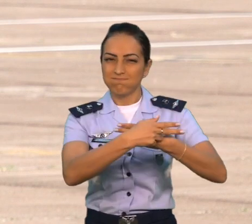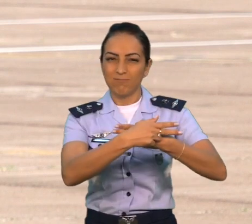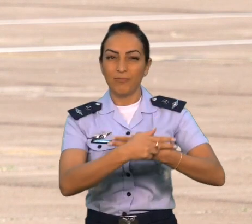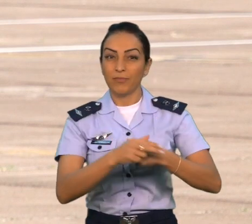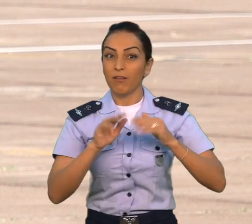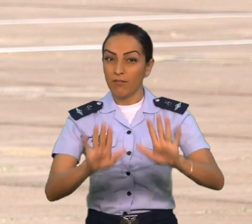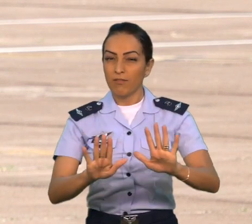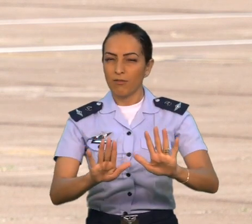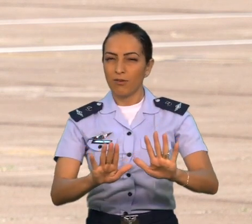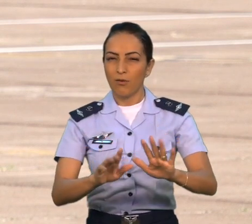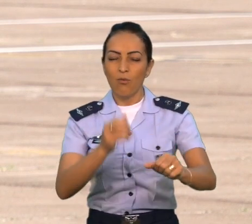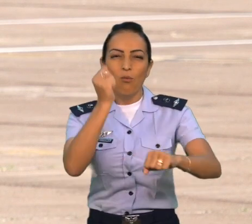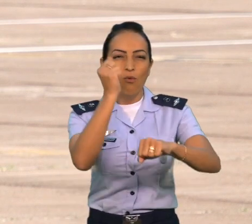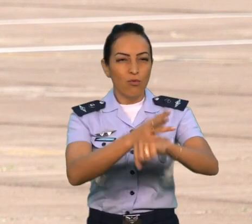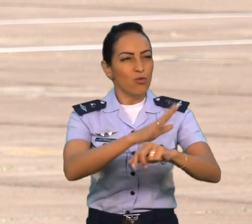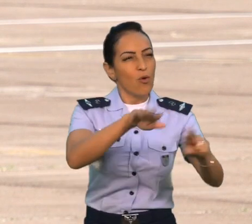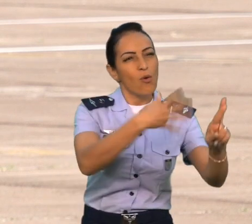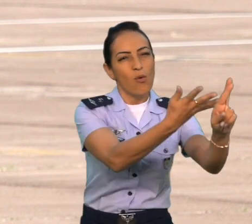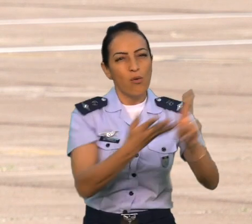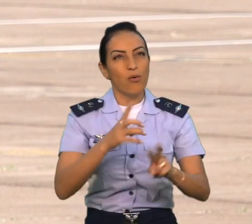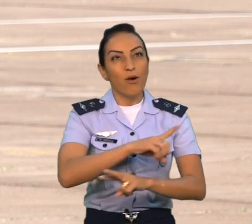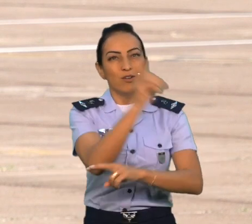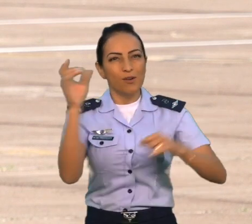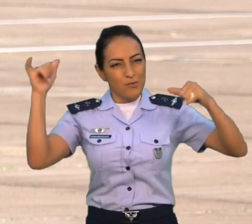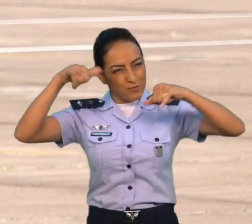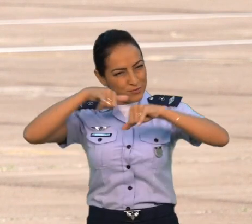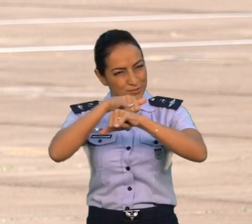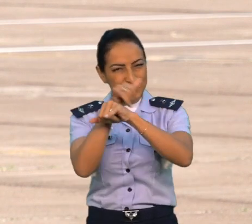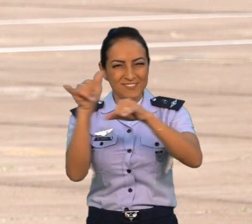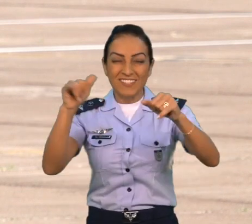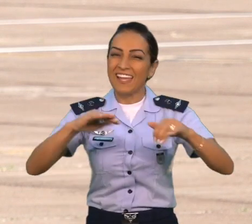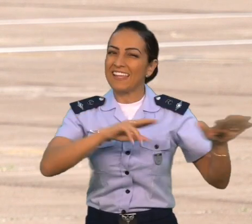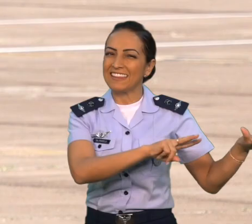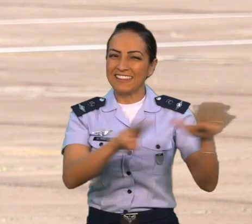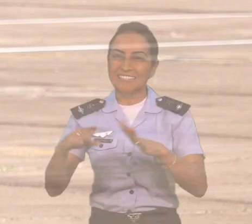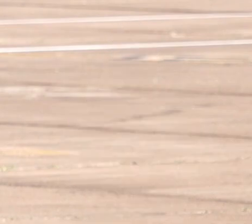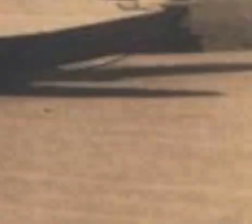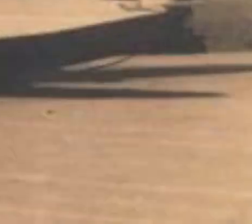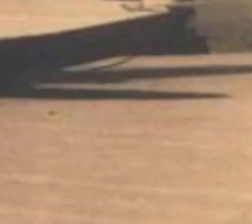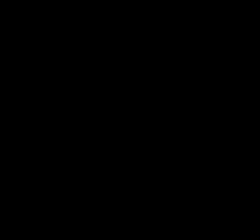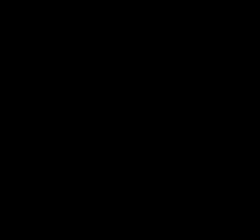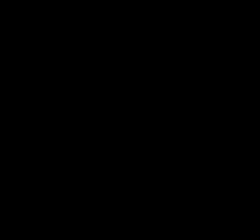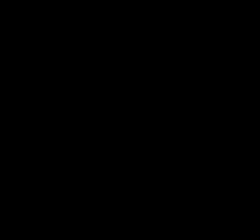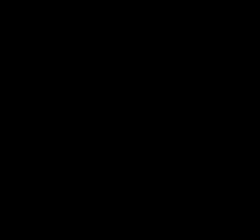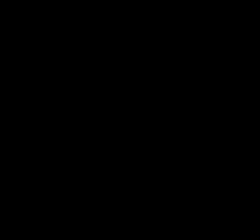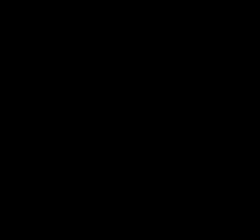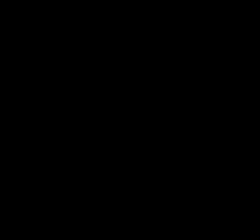Fique agora com o vídeo em homenagem ao Dia da Aviação de Patrulha. Até a próxima semana!